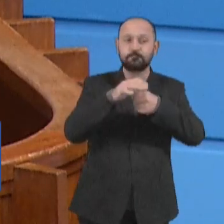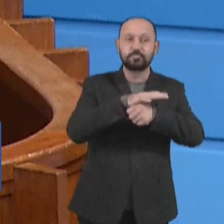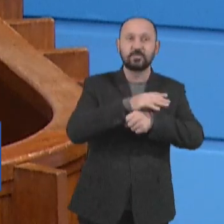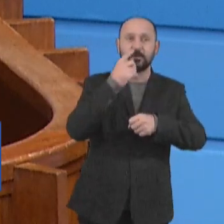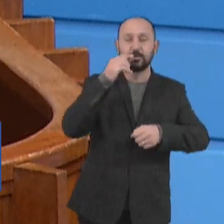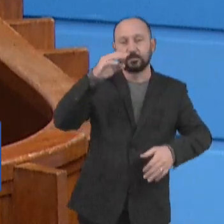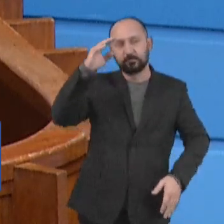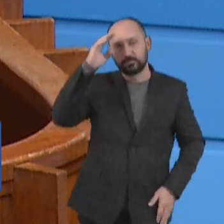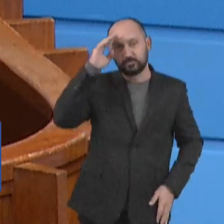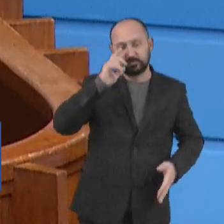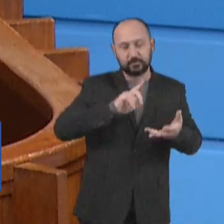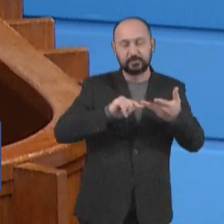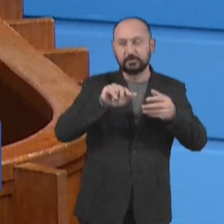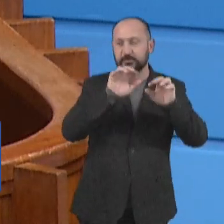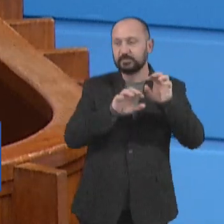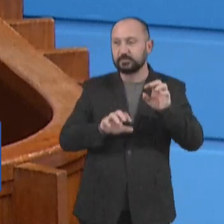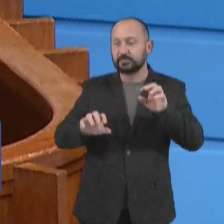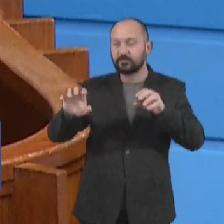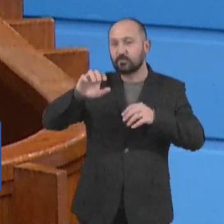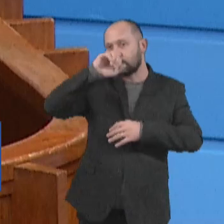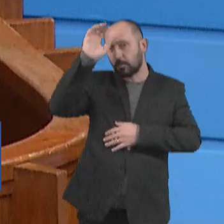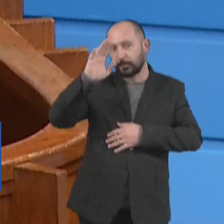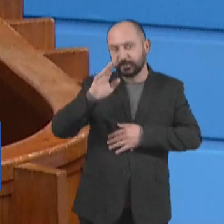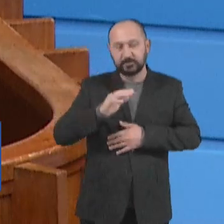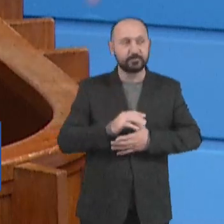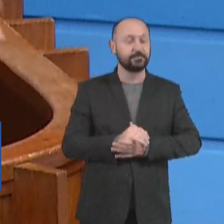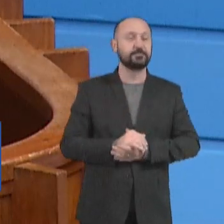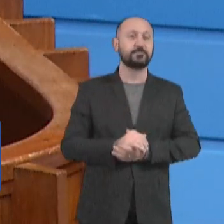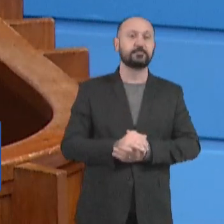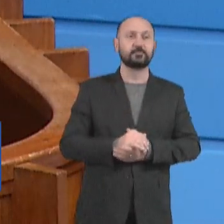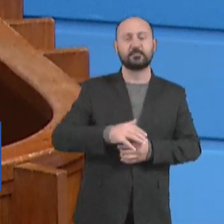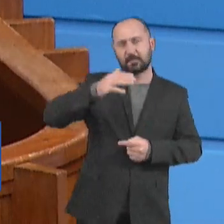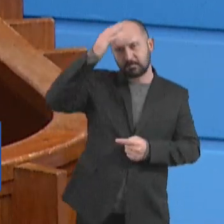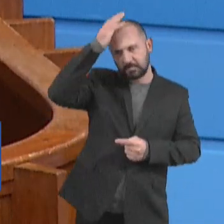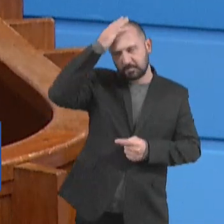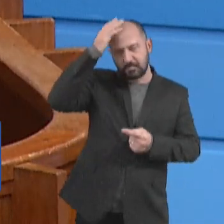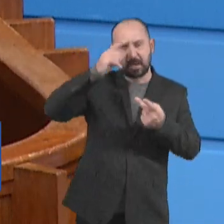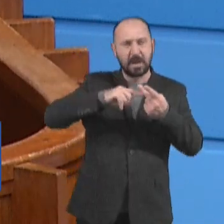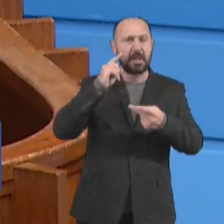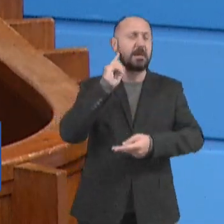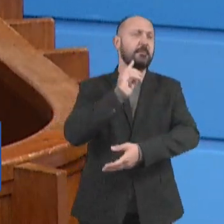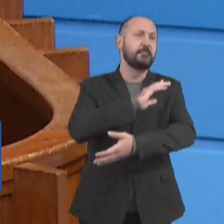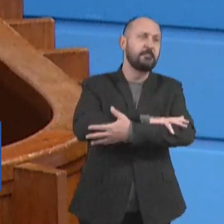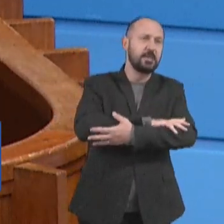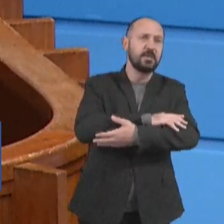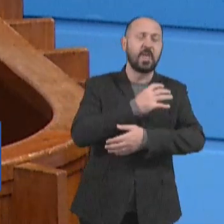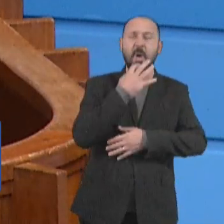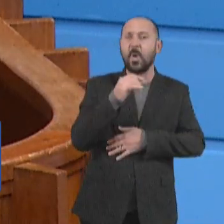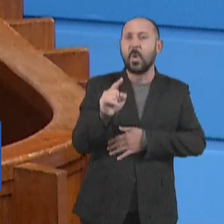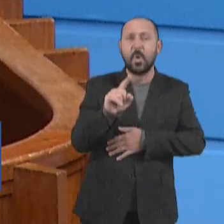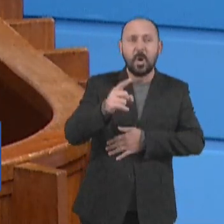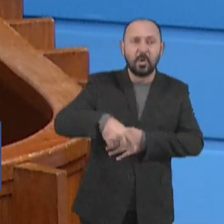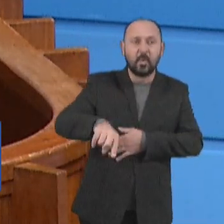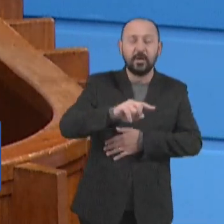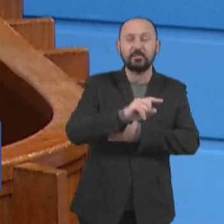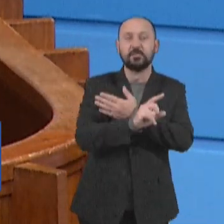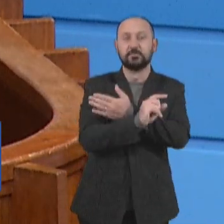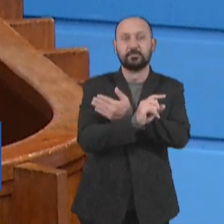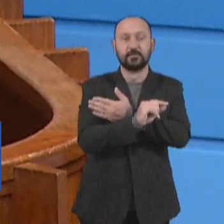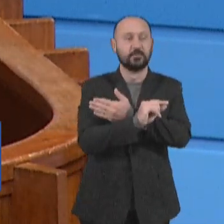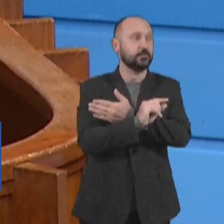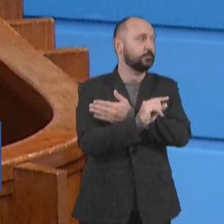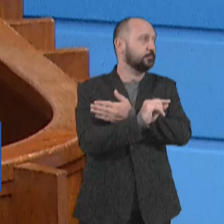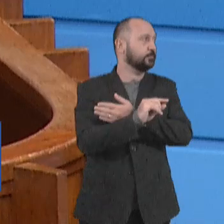vieram das mais diversas regiões do Brasil, né? Paraná, Minas Gerais, que não conhecia o